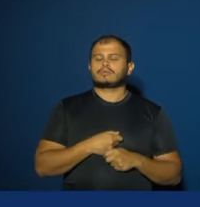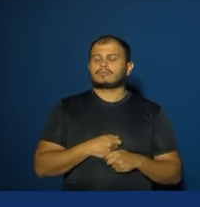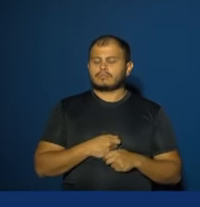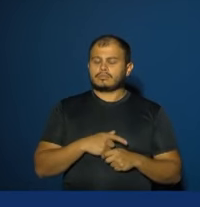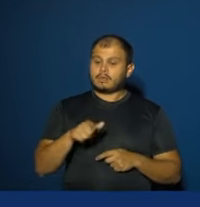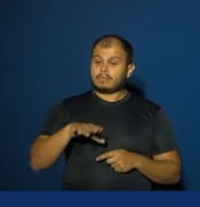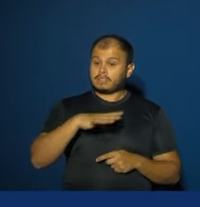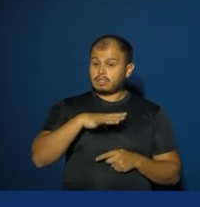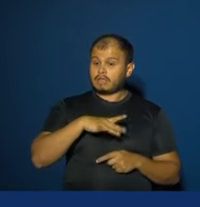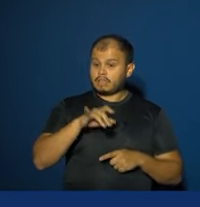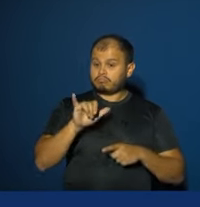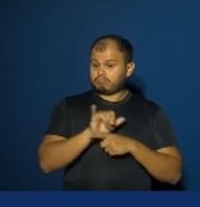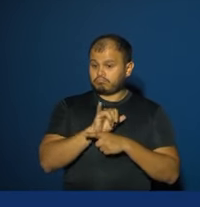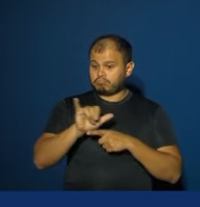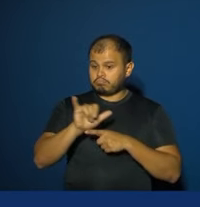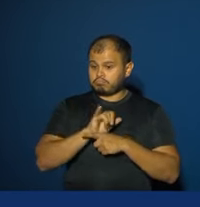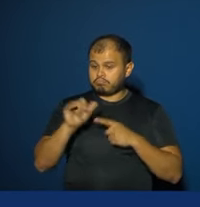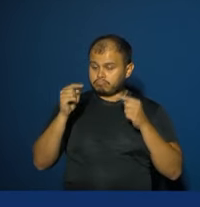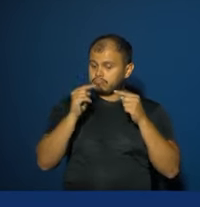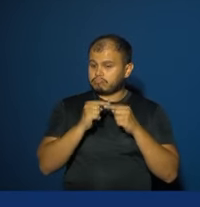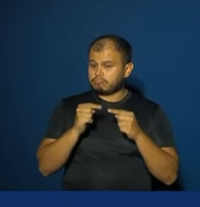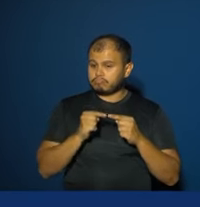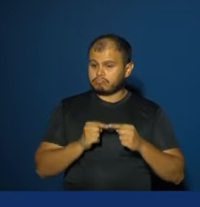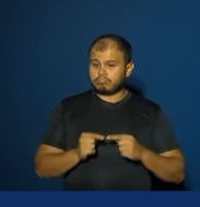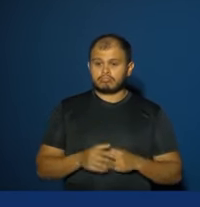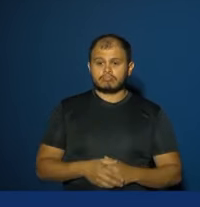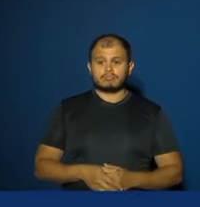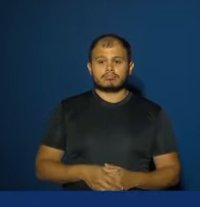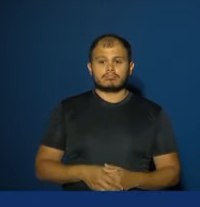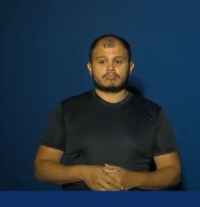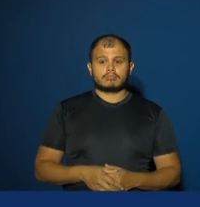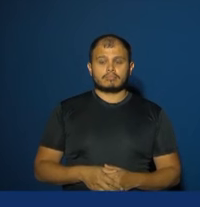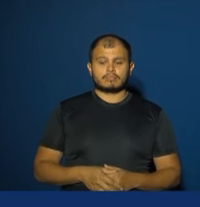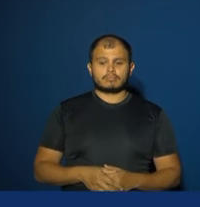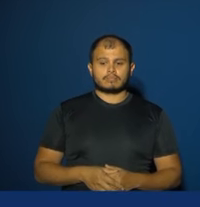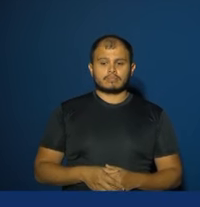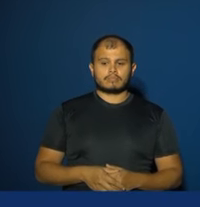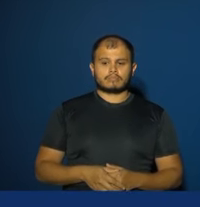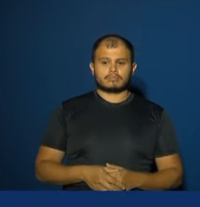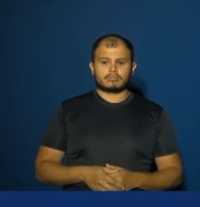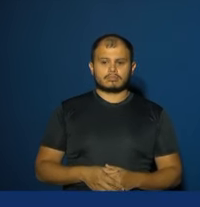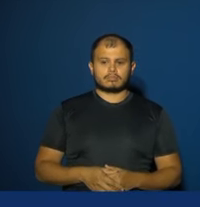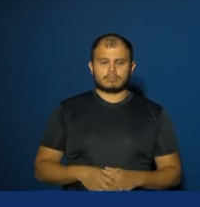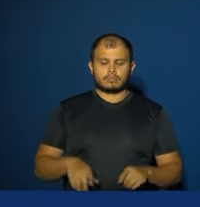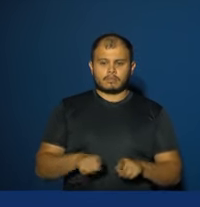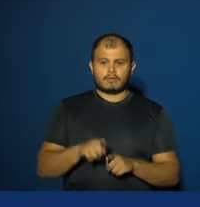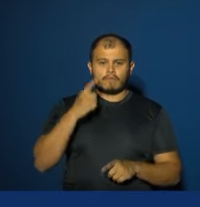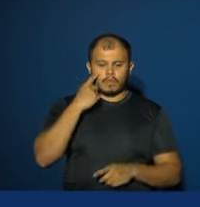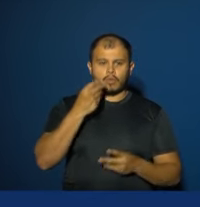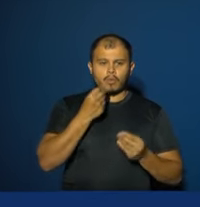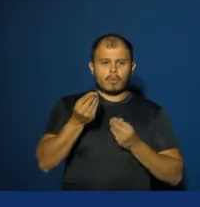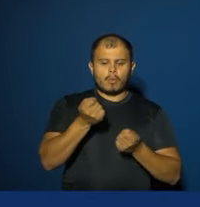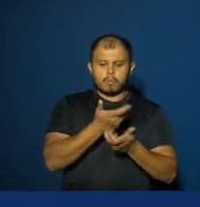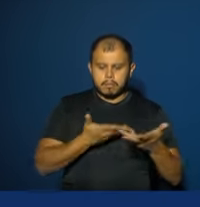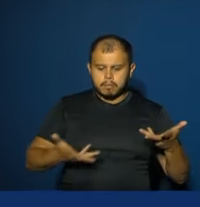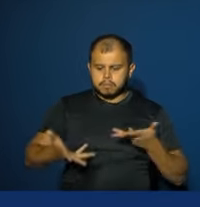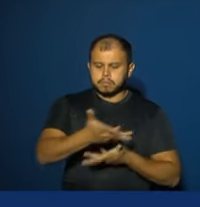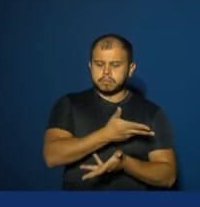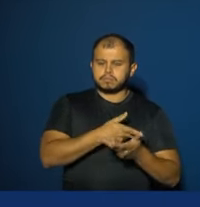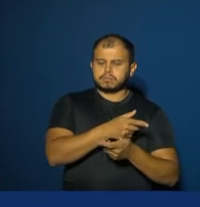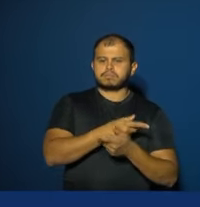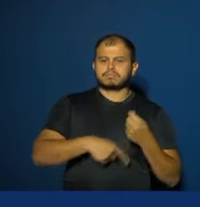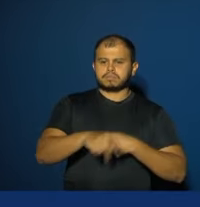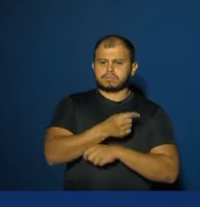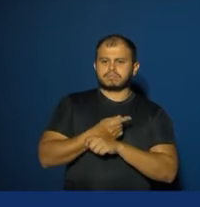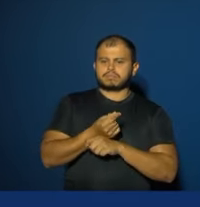relativamente estratégica n do ponto de vista de forte né de mercado receita potencial e